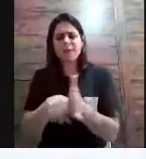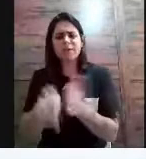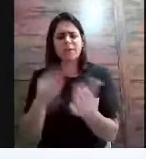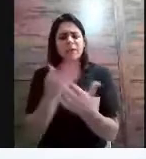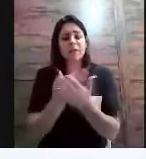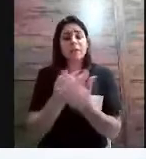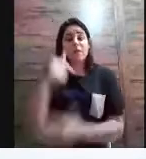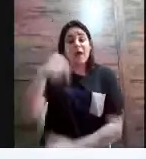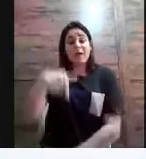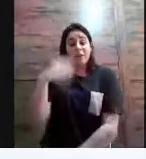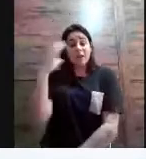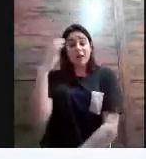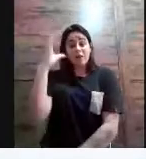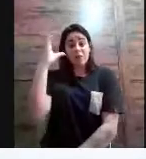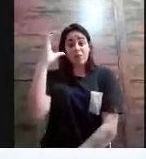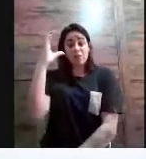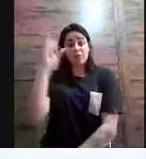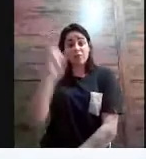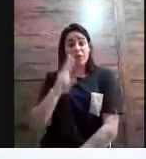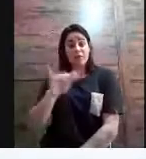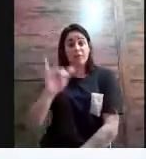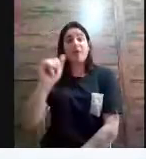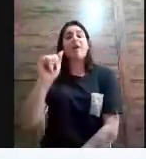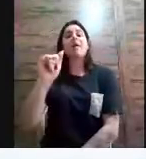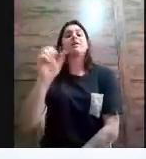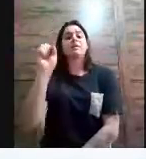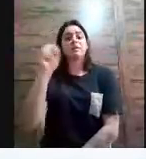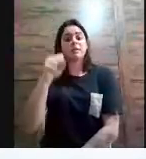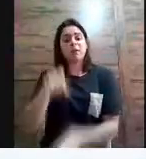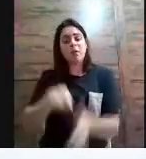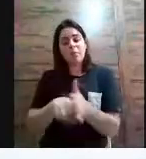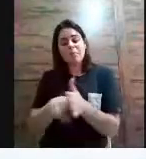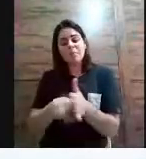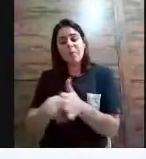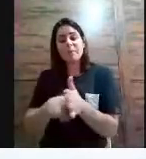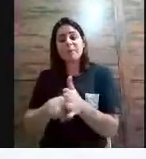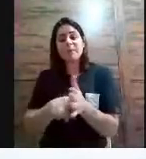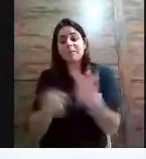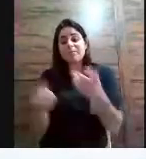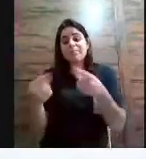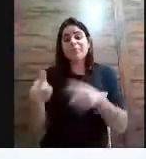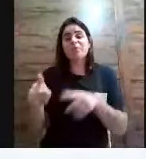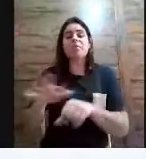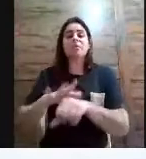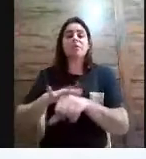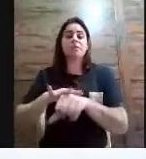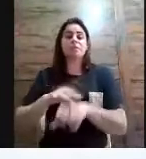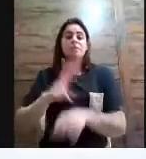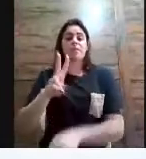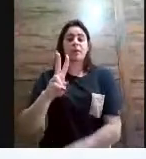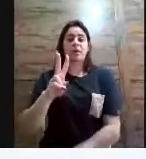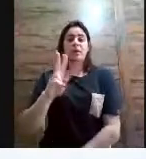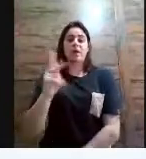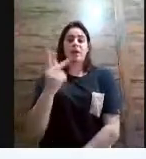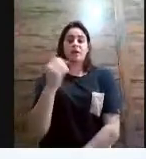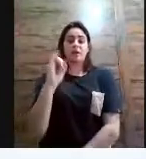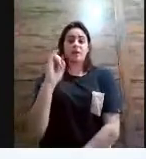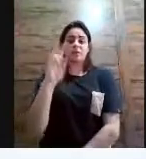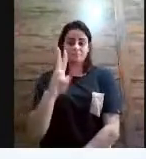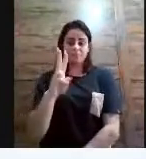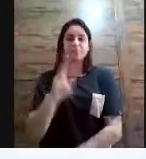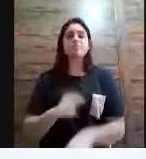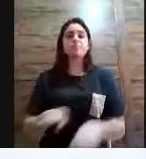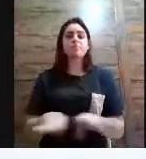ter início uma pesquisa com vacina contra o HIV. Daqui a pouco eles vão estar,